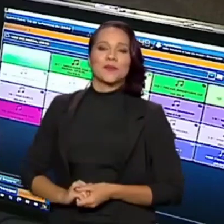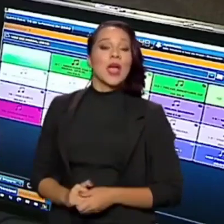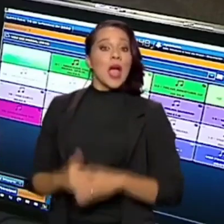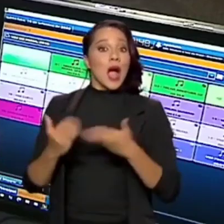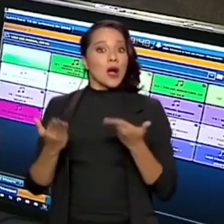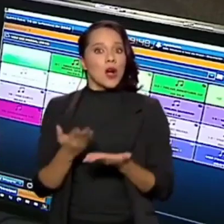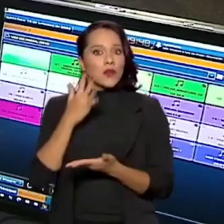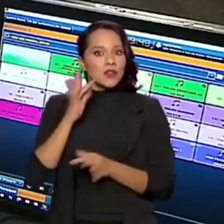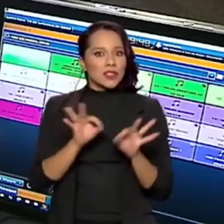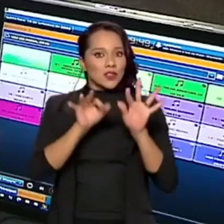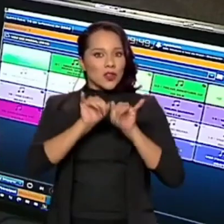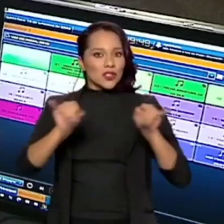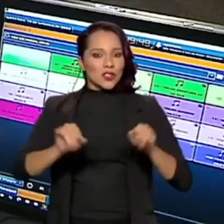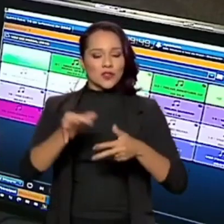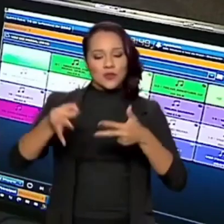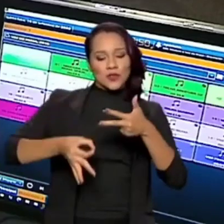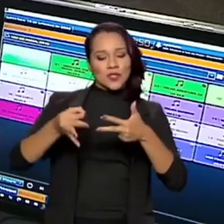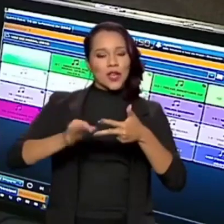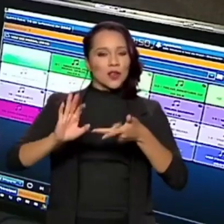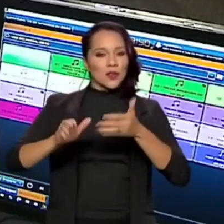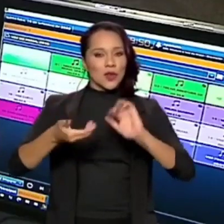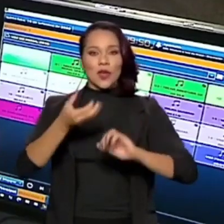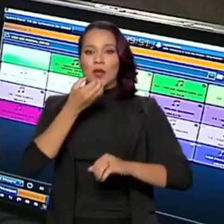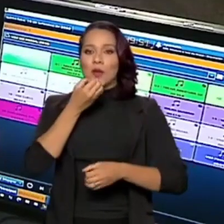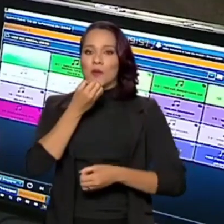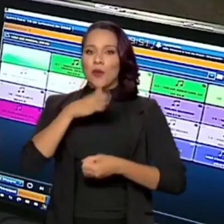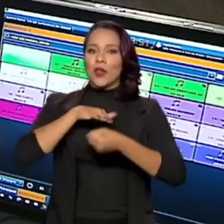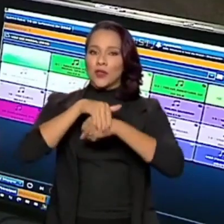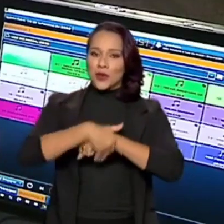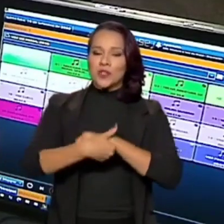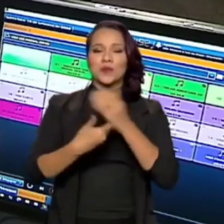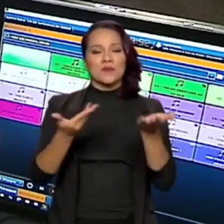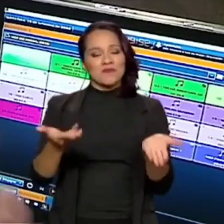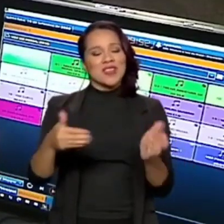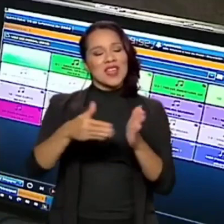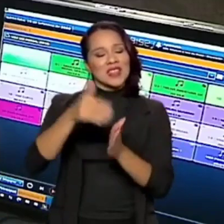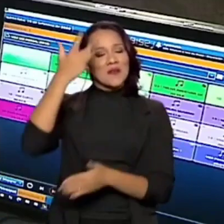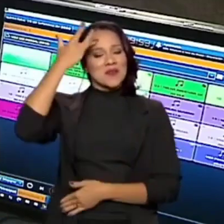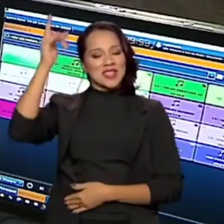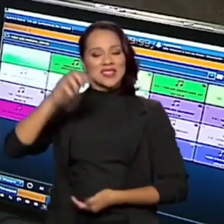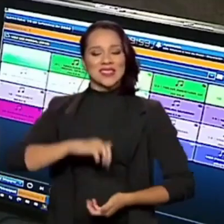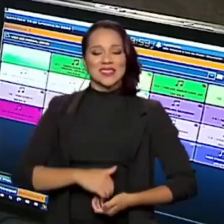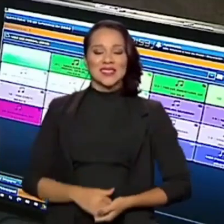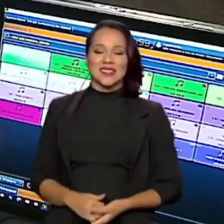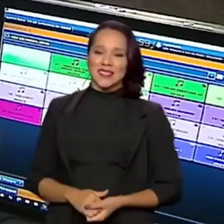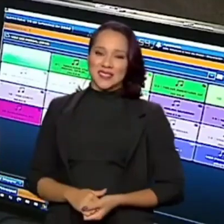Fique agora com as notícias do Poder Judiciário e do Congresso Nacional. Boa noite. Boa noite para você e até amanhã.